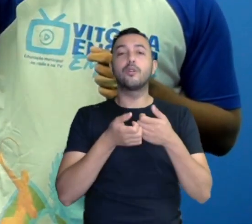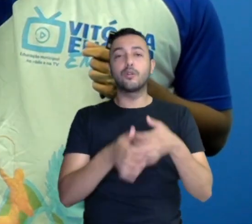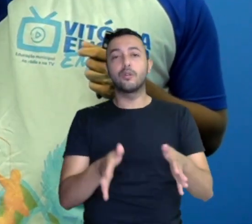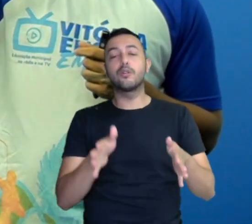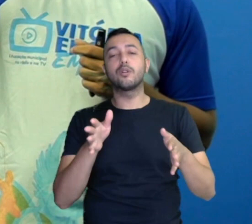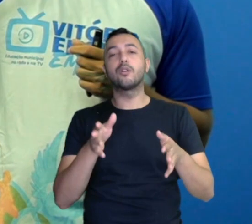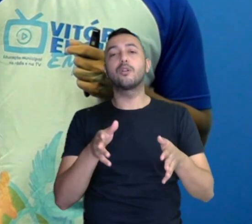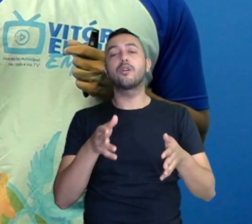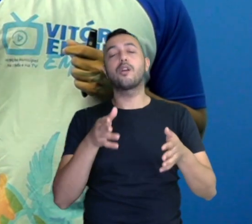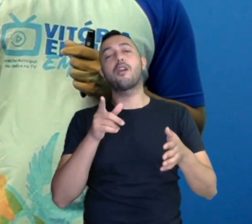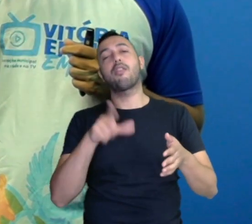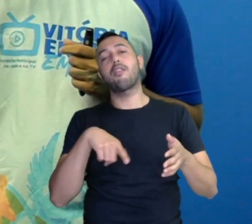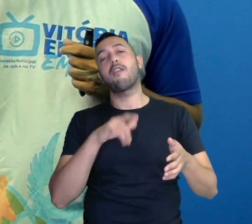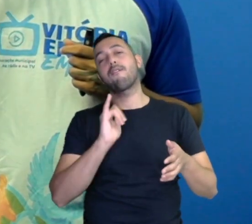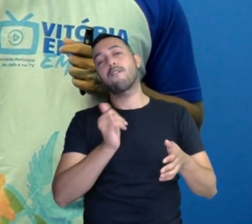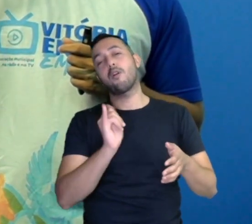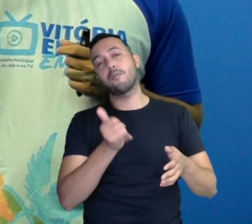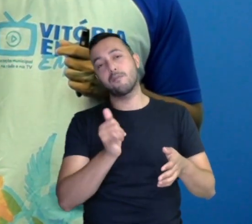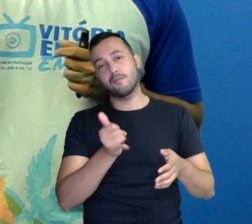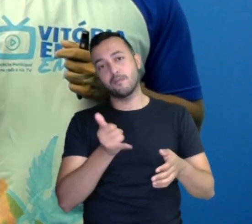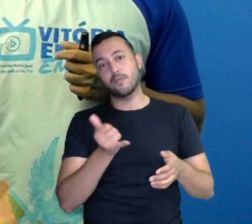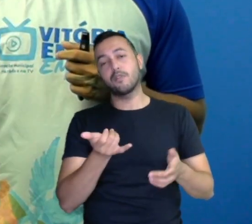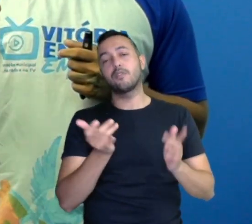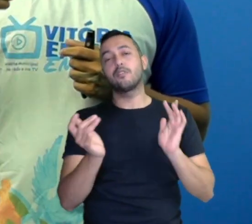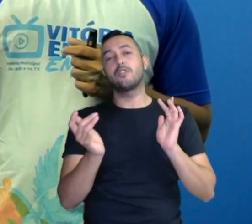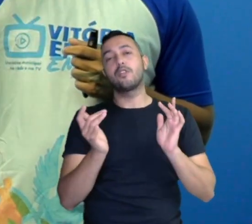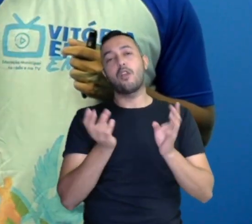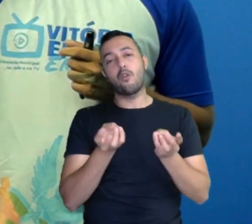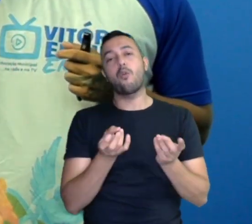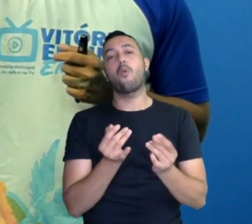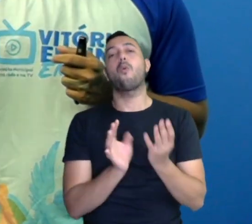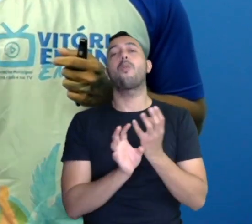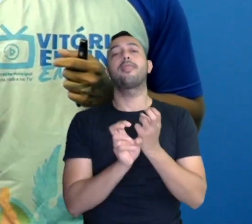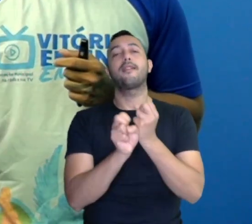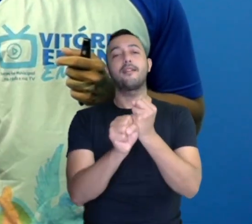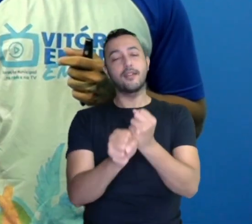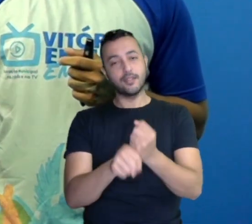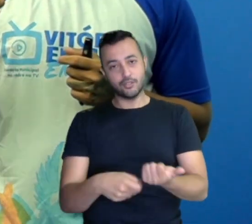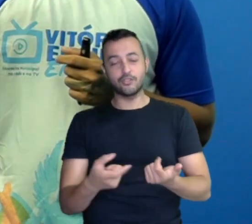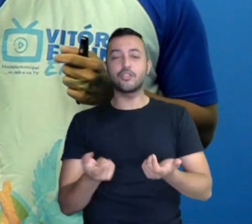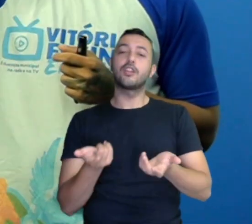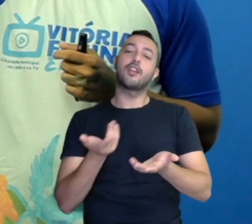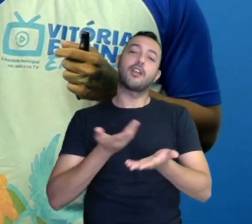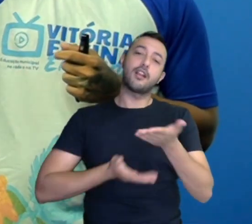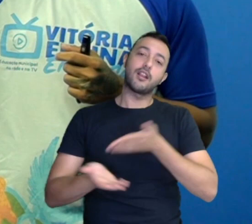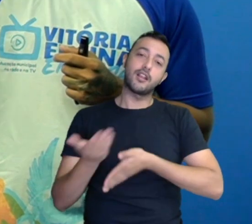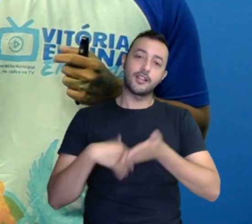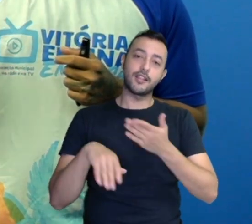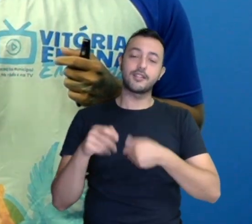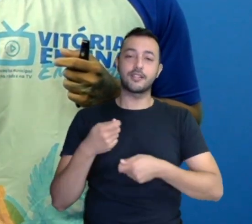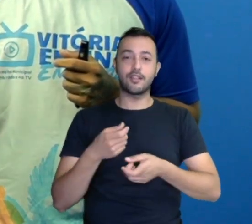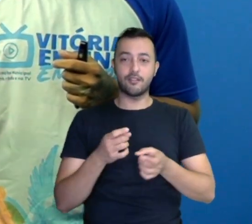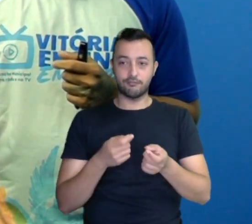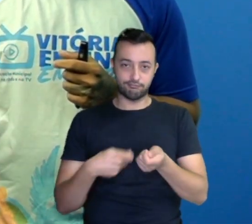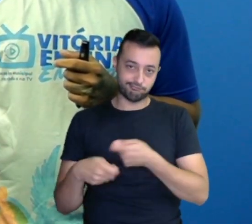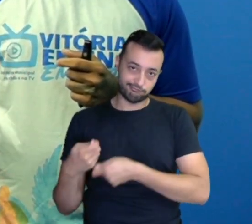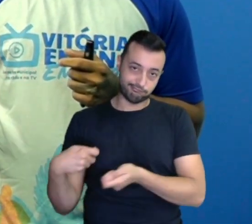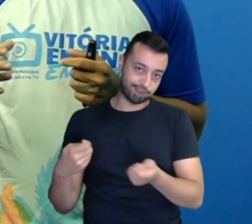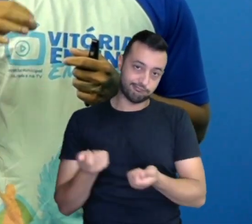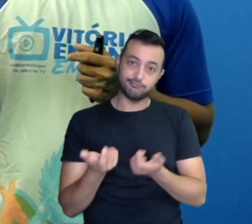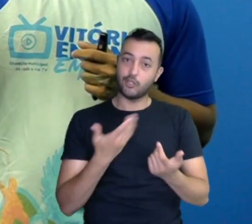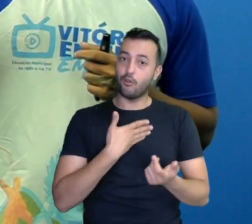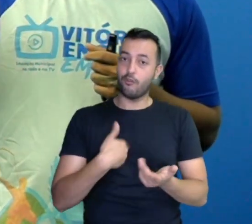princípio, a partir de informações de contagem, informações das relações comerciais, informações de documentos